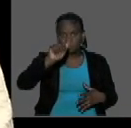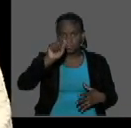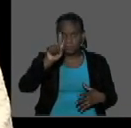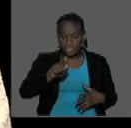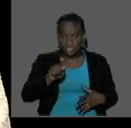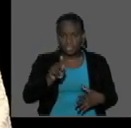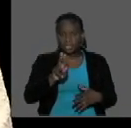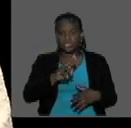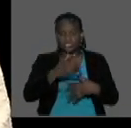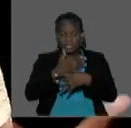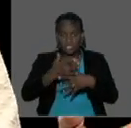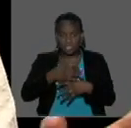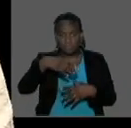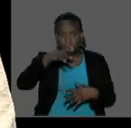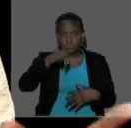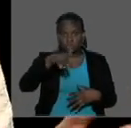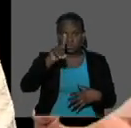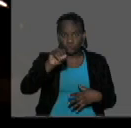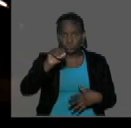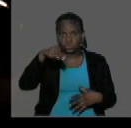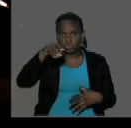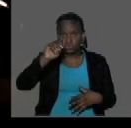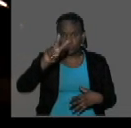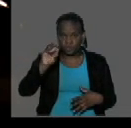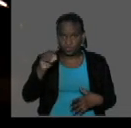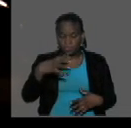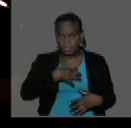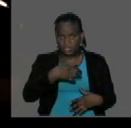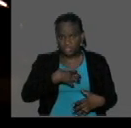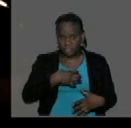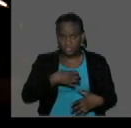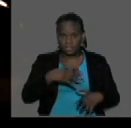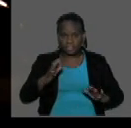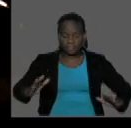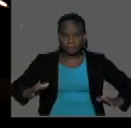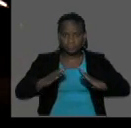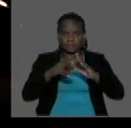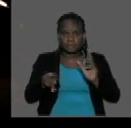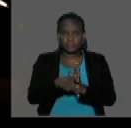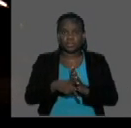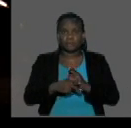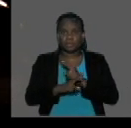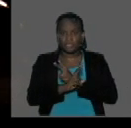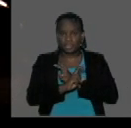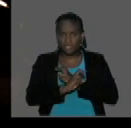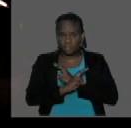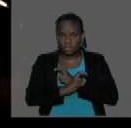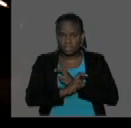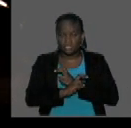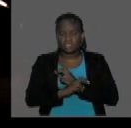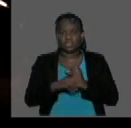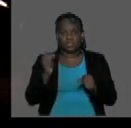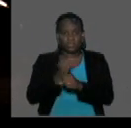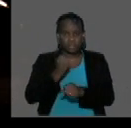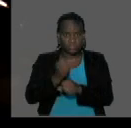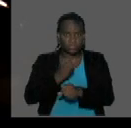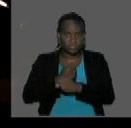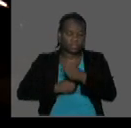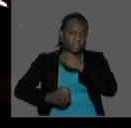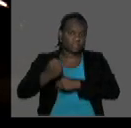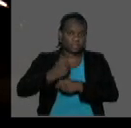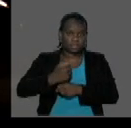Mundo Novo, na Bahia. Foi ali um mosteiro de austríacos, construído em